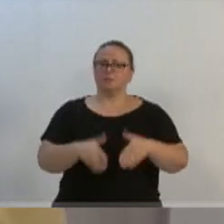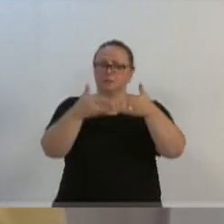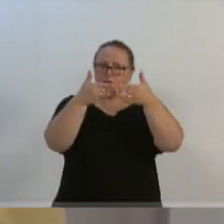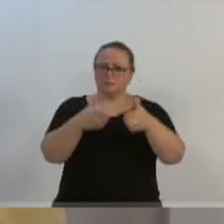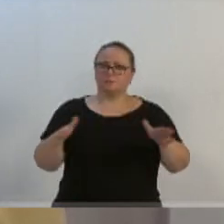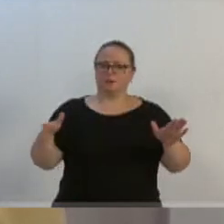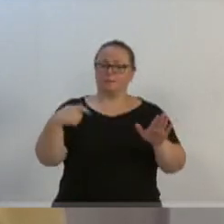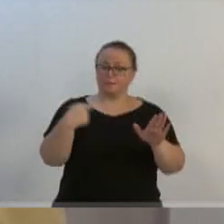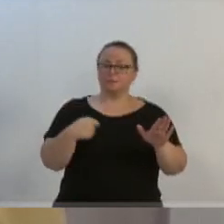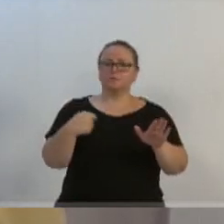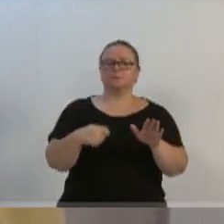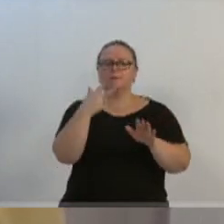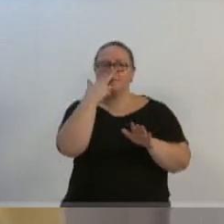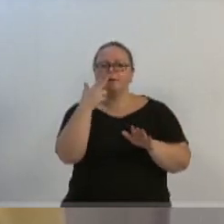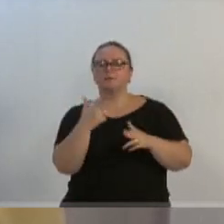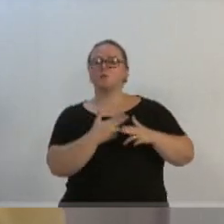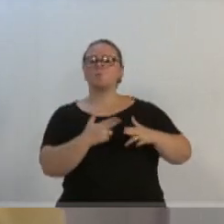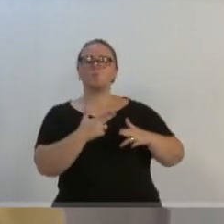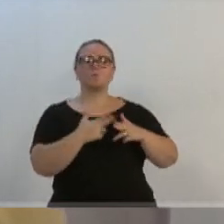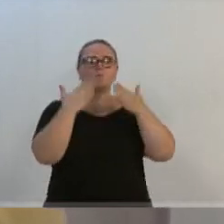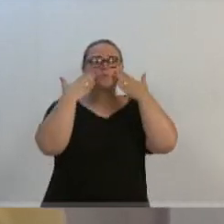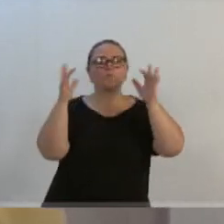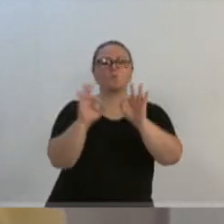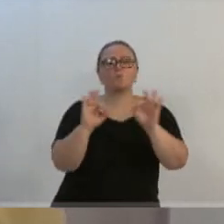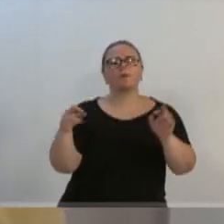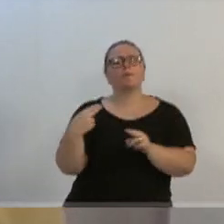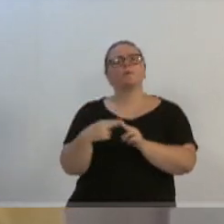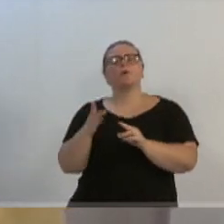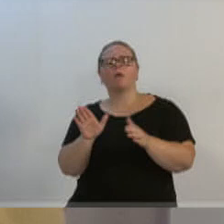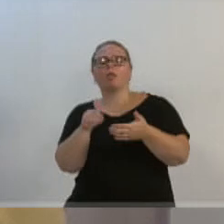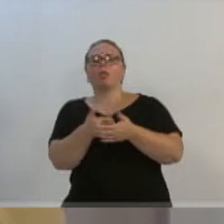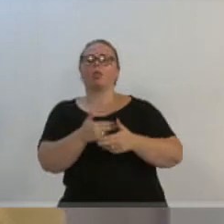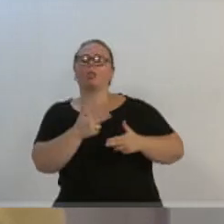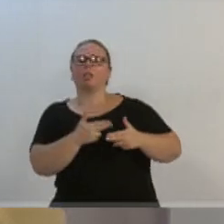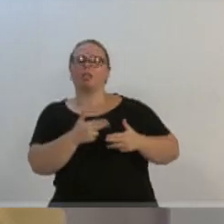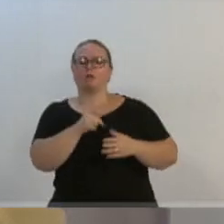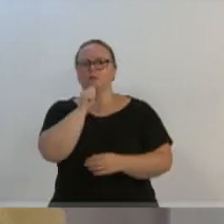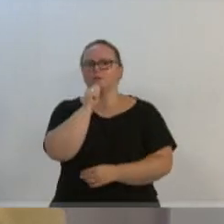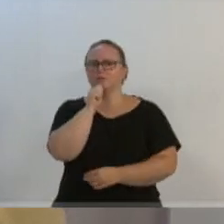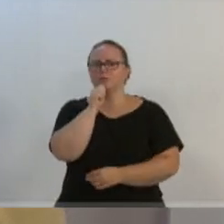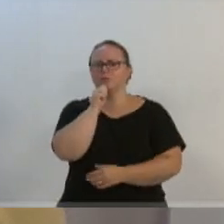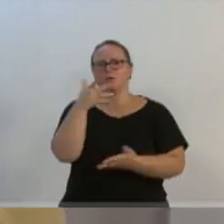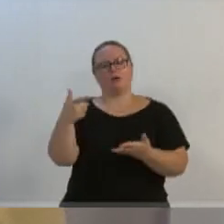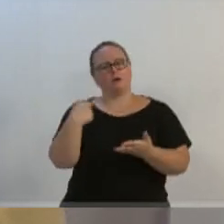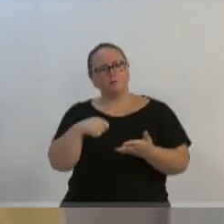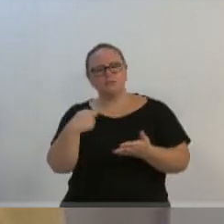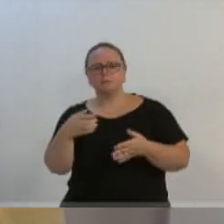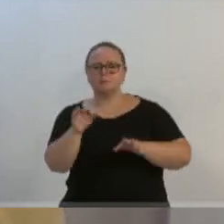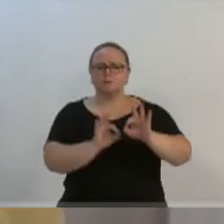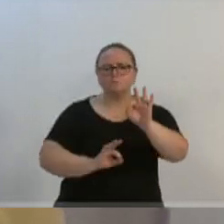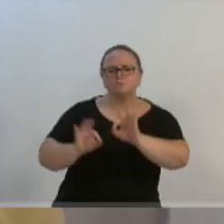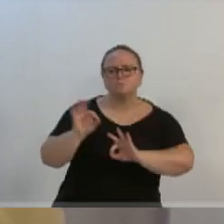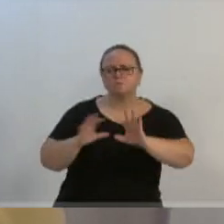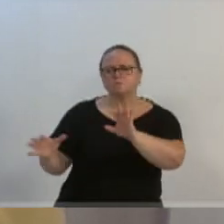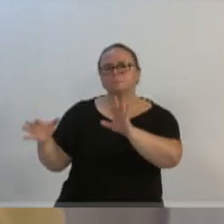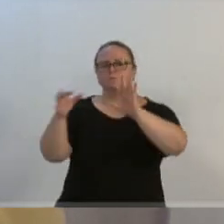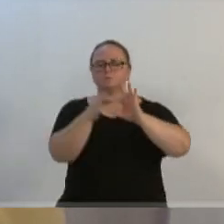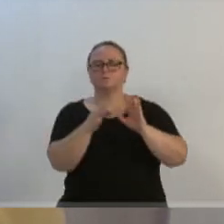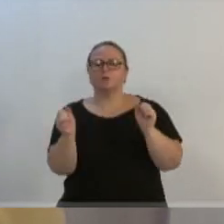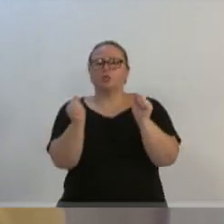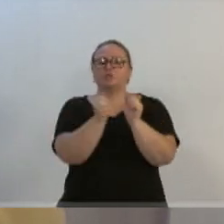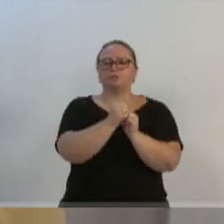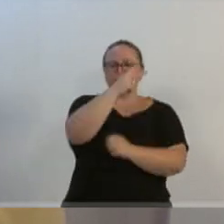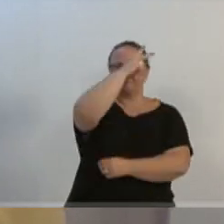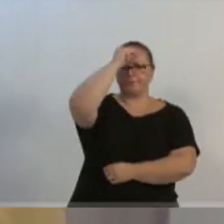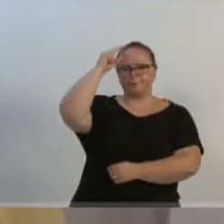parece que não quer ser feita às claras, de novo se faz de forma atabalhoada, não tem ninguém para fazer articulação do governo com esta casa, não tem-se o